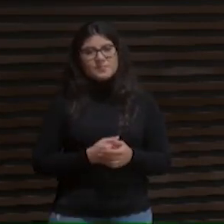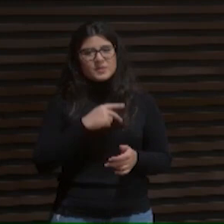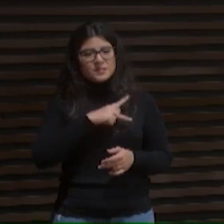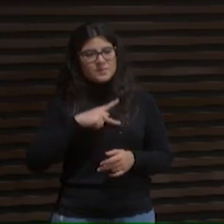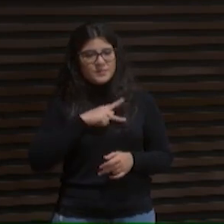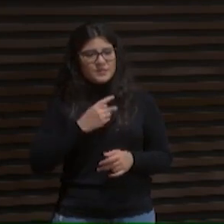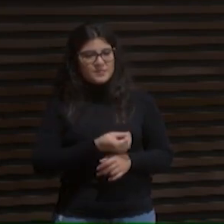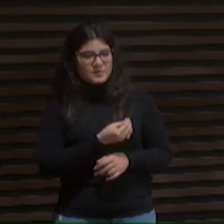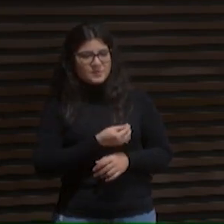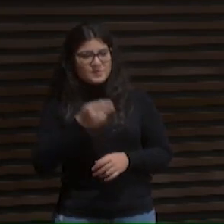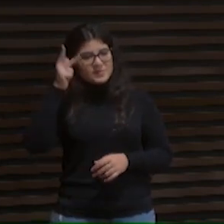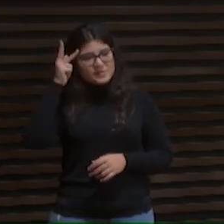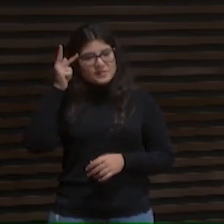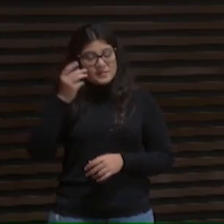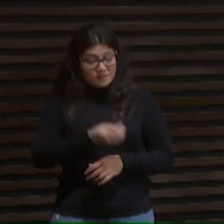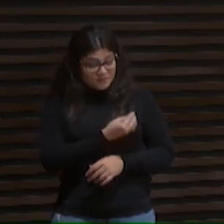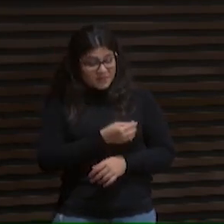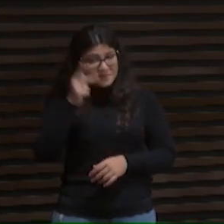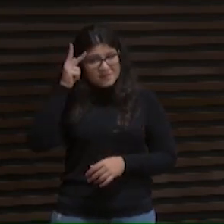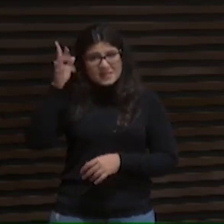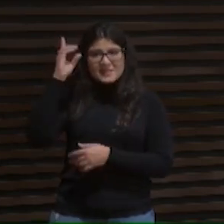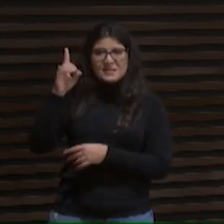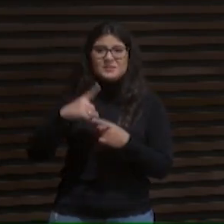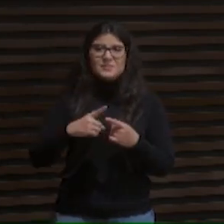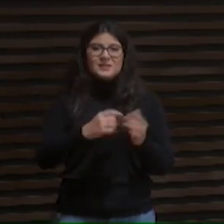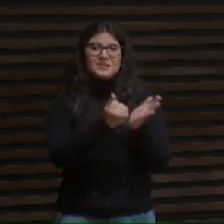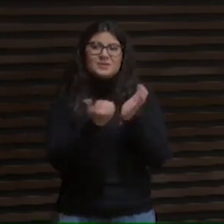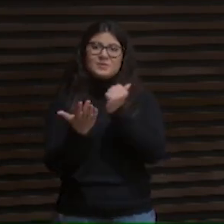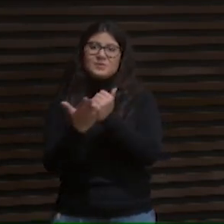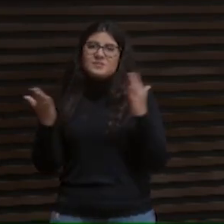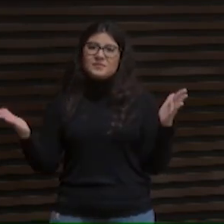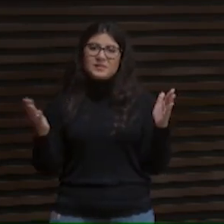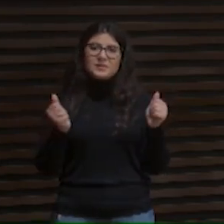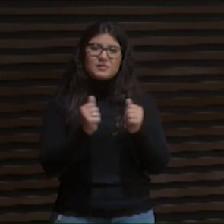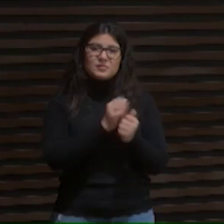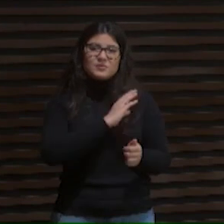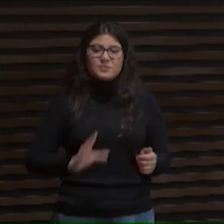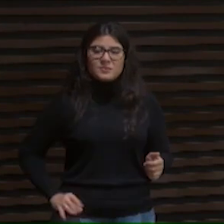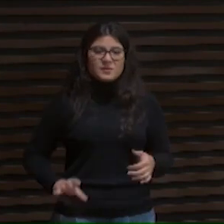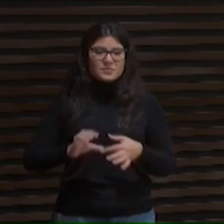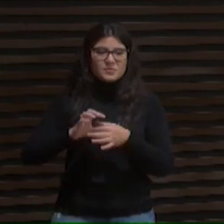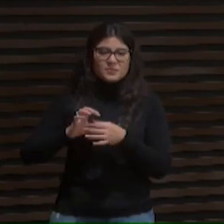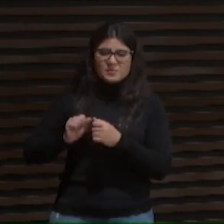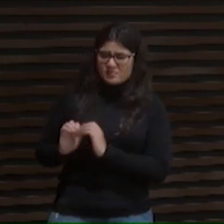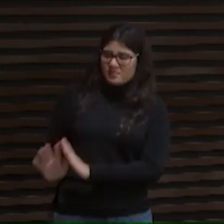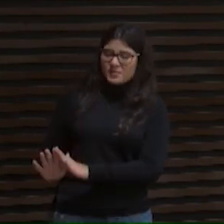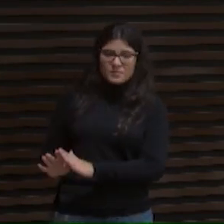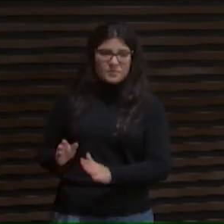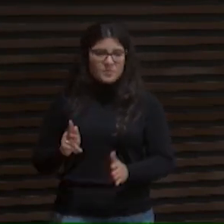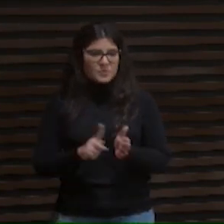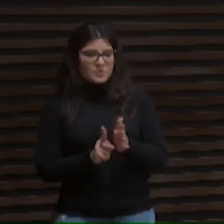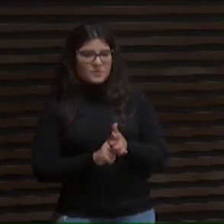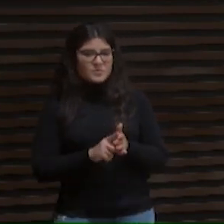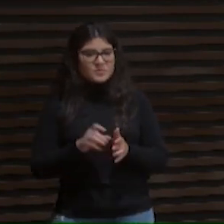vivendo uma vida para Deus, porque estava crucificado com Cristo, abriu mão dos seus próprios interesses,